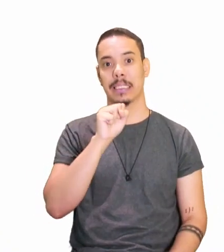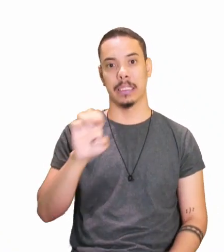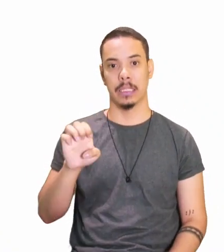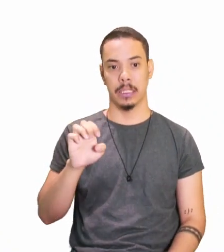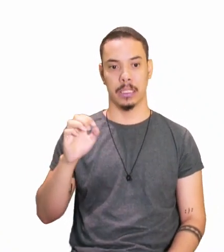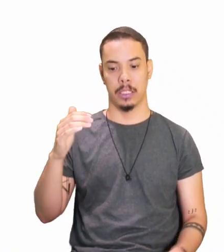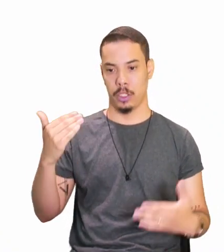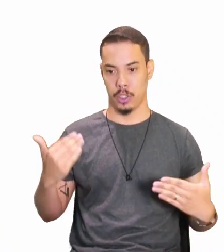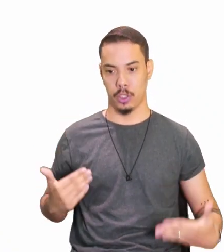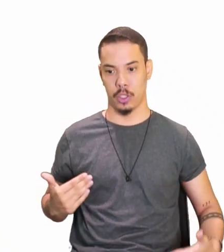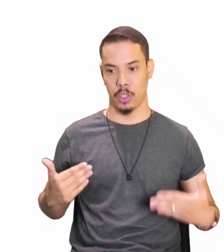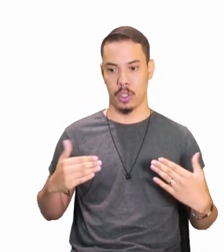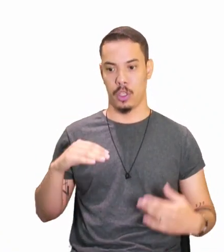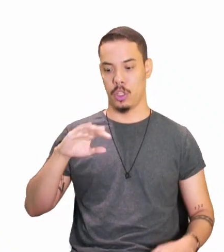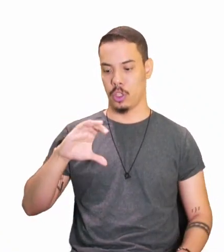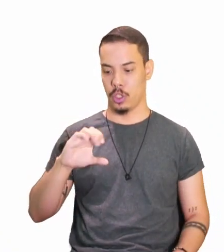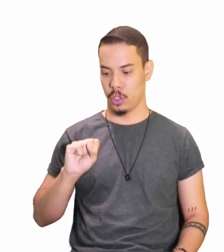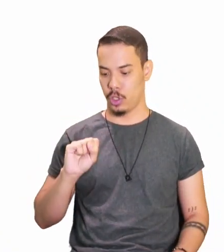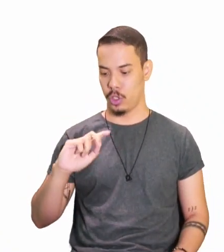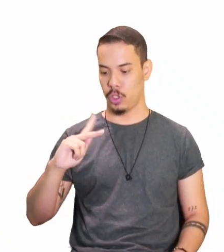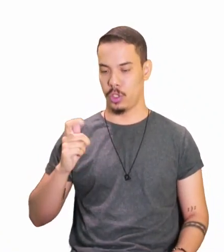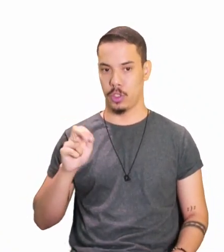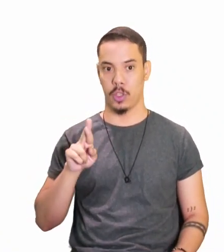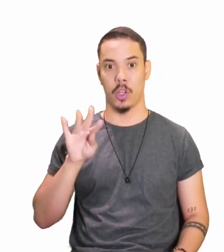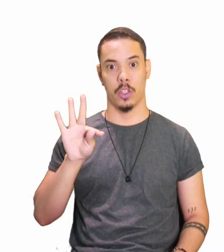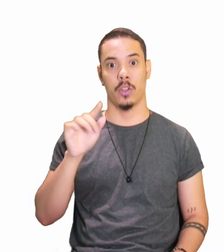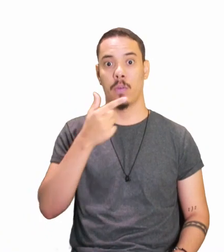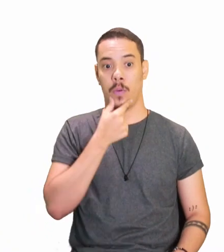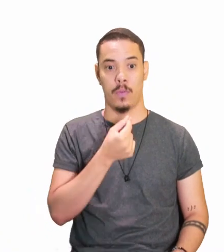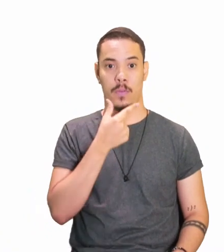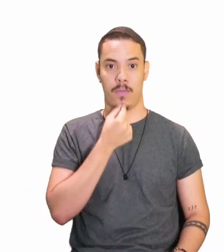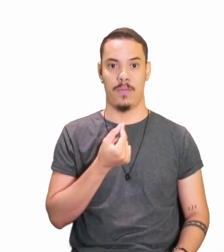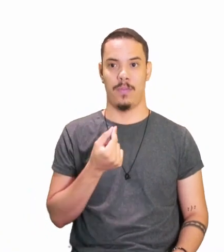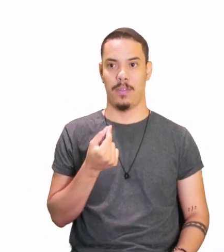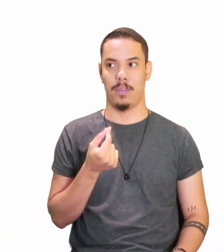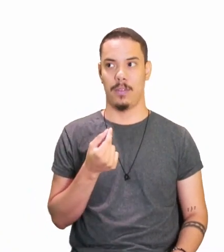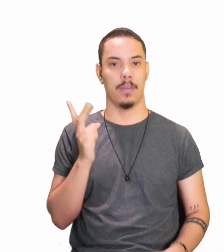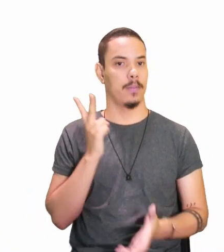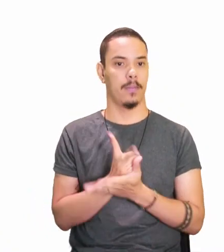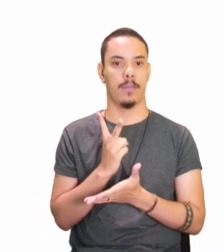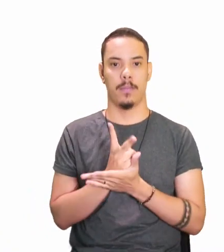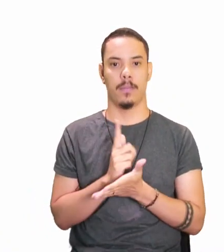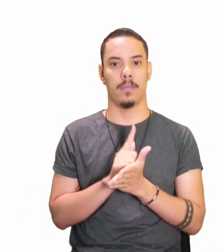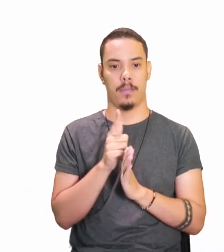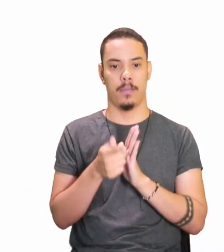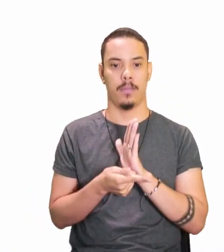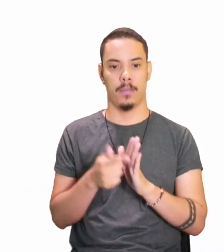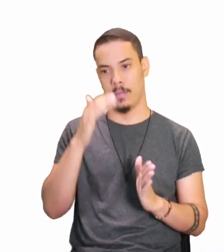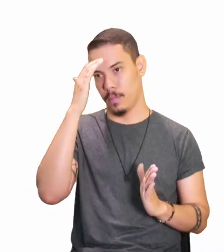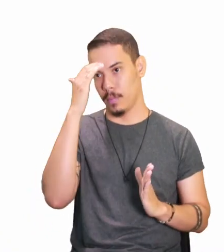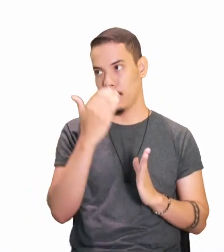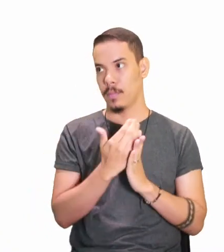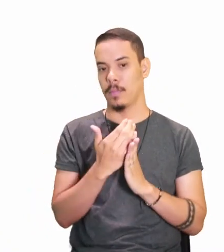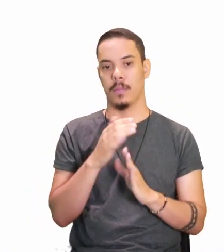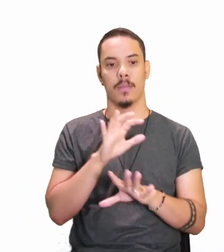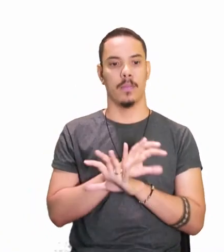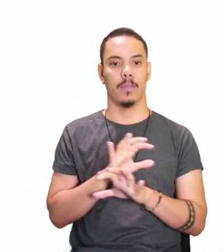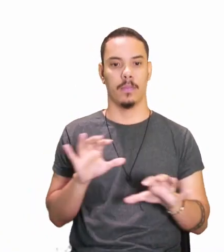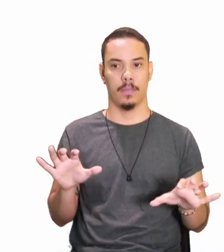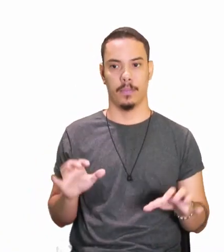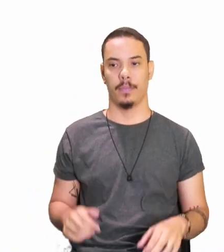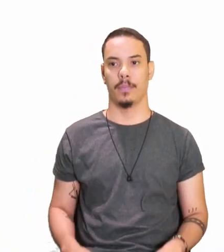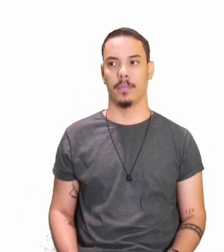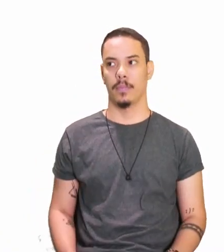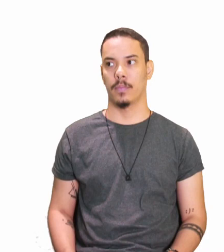Short é meu. Então, sempre observando essa questão do gênero, tá bom? Concordância em